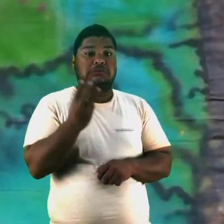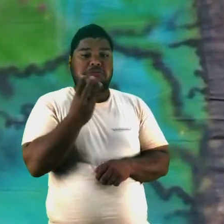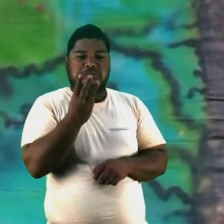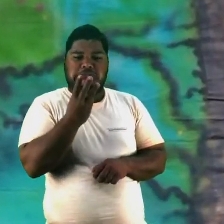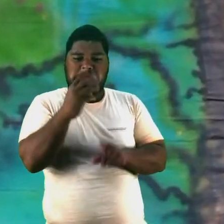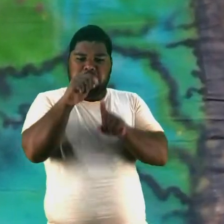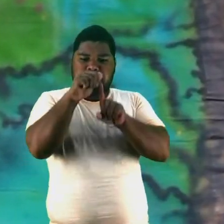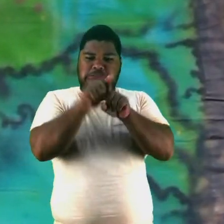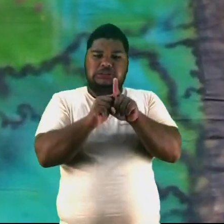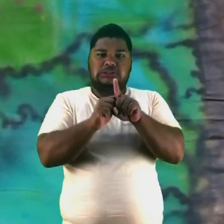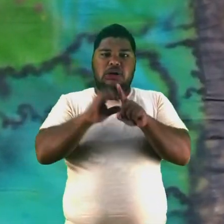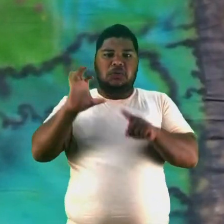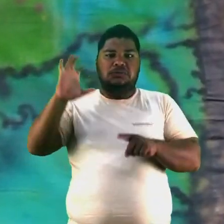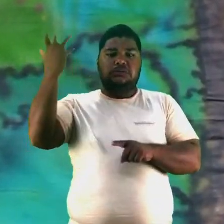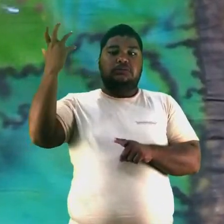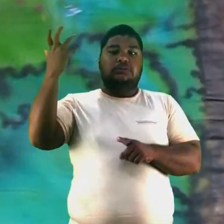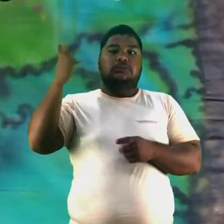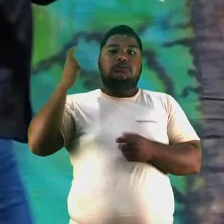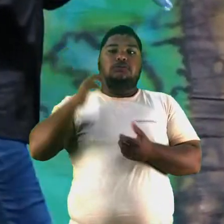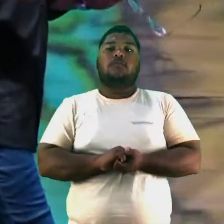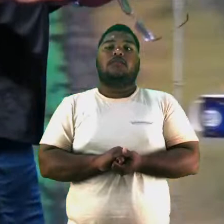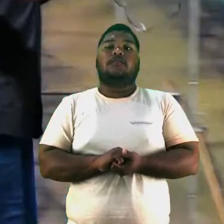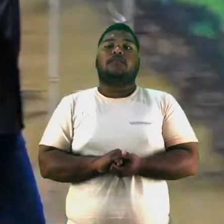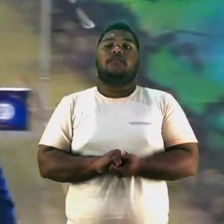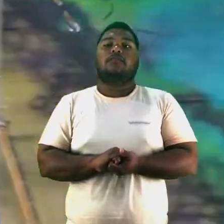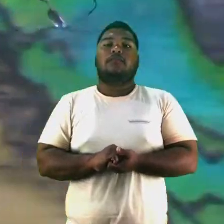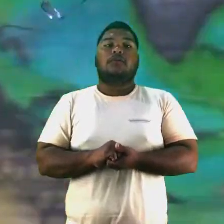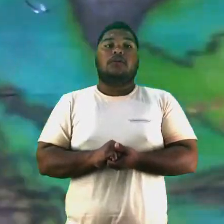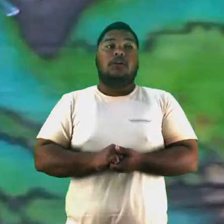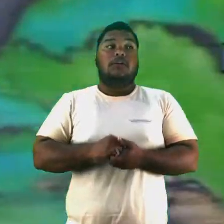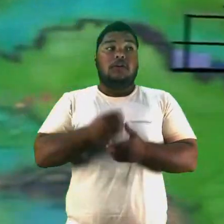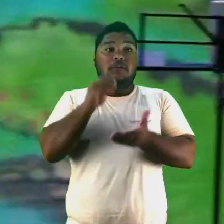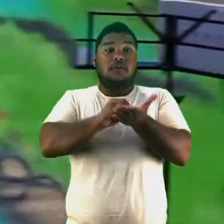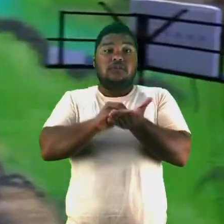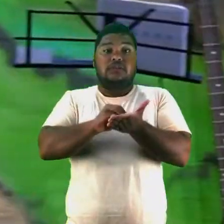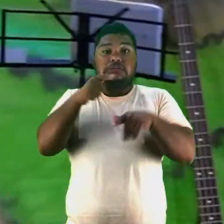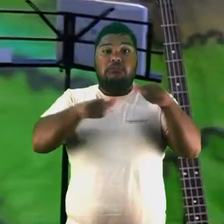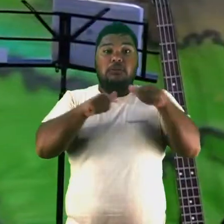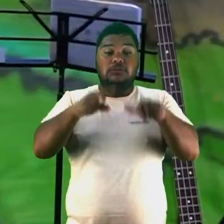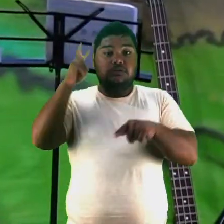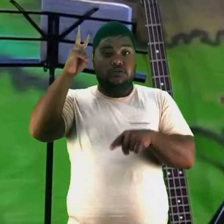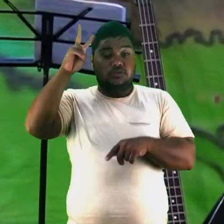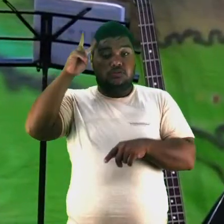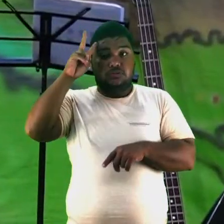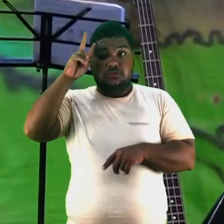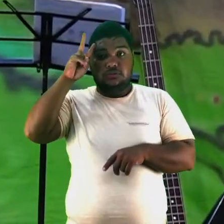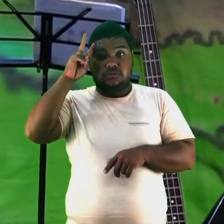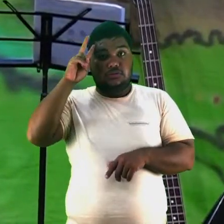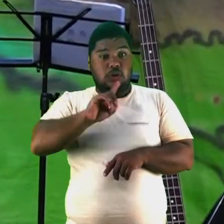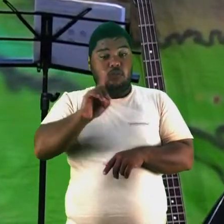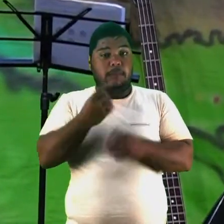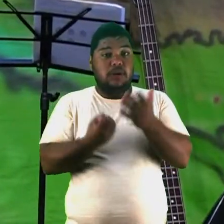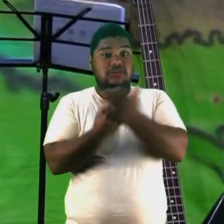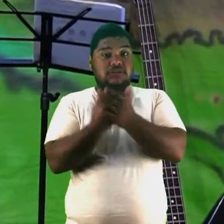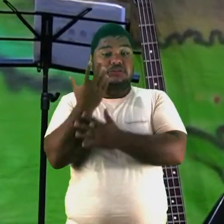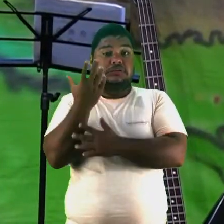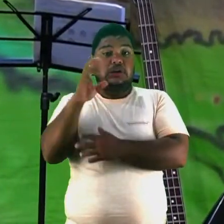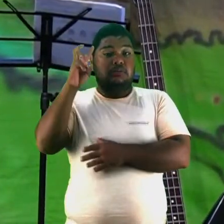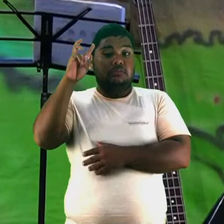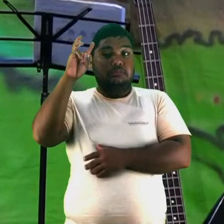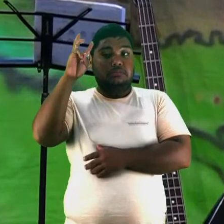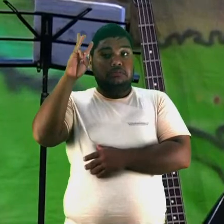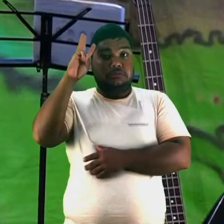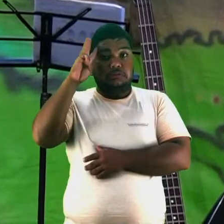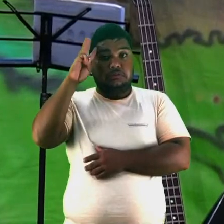isso. Ele faltava o trabalho na segunda, não aparecia na terça, e às vezes aparecia